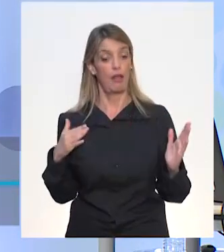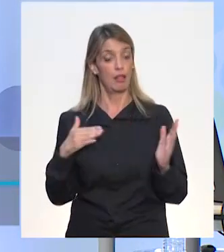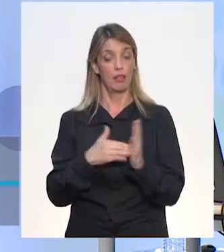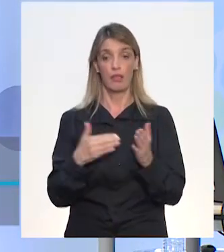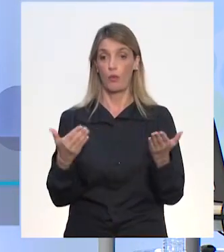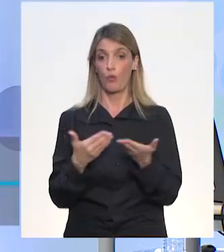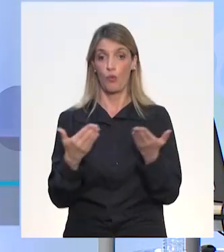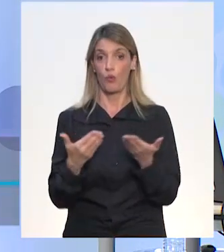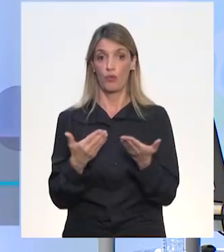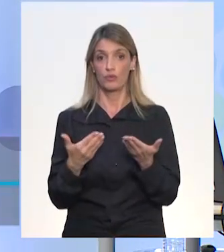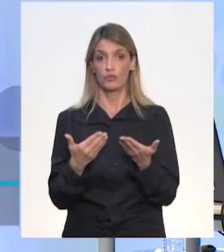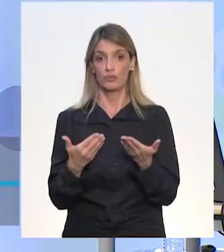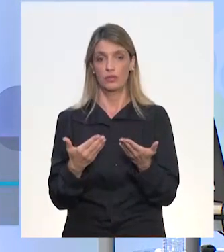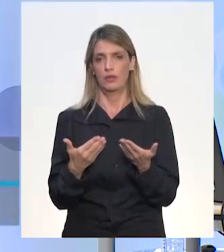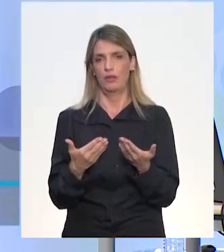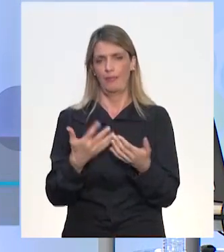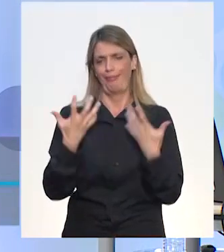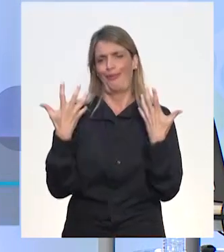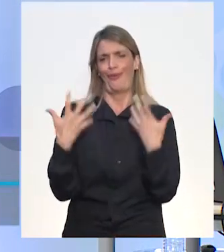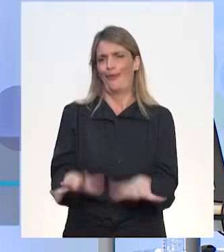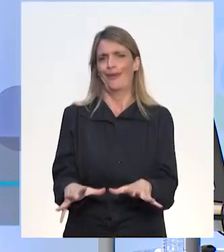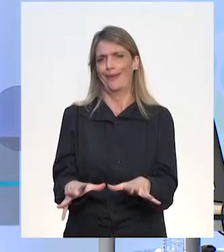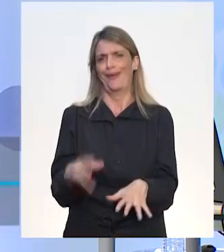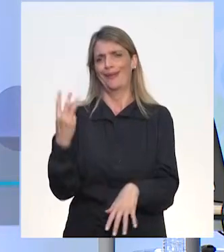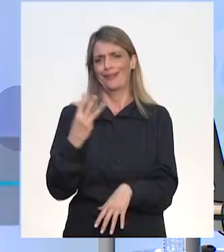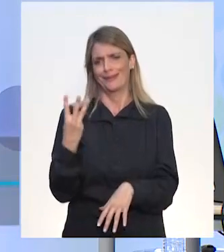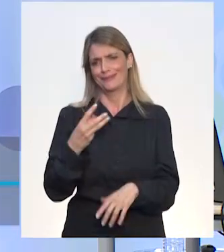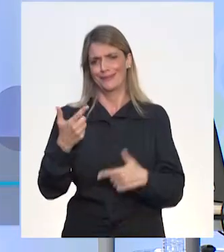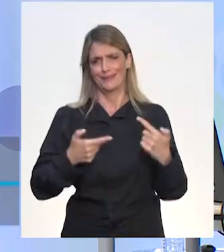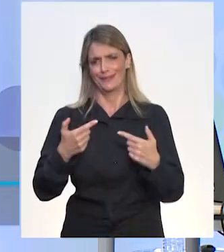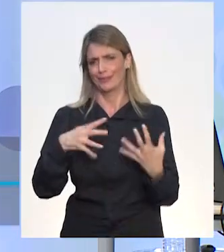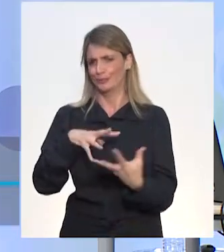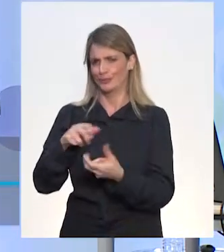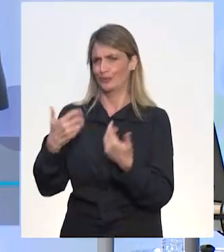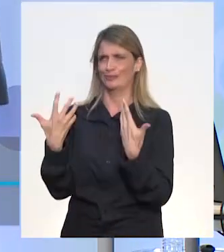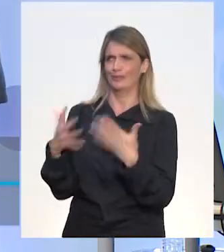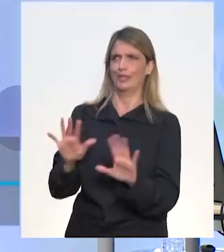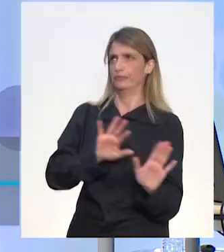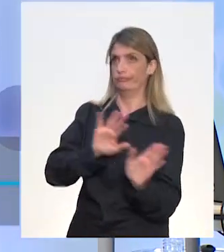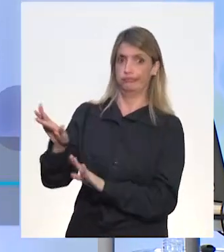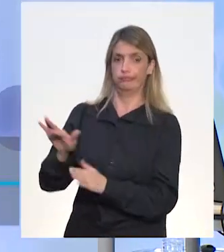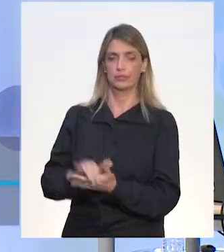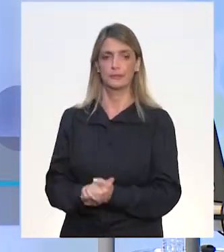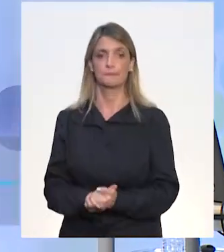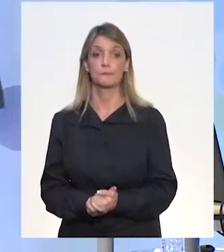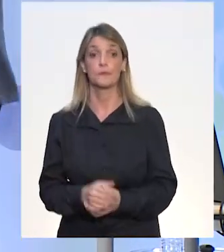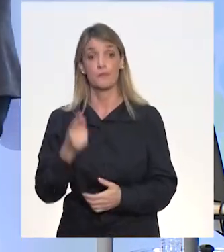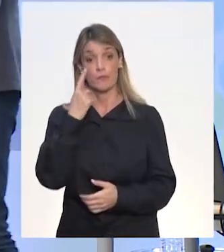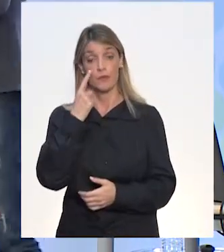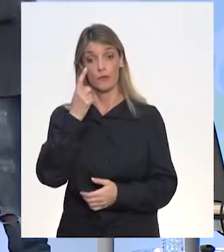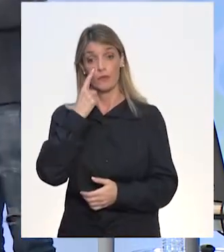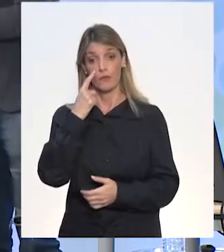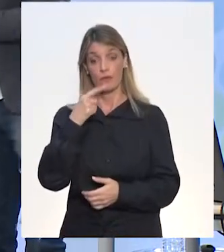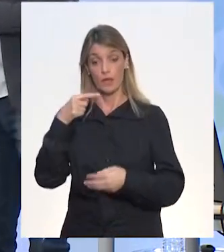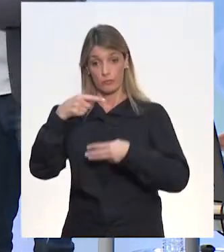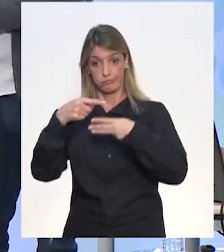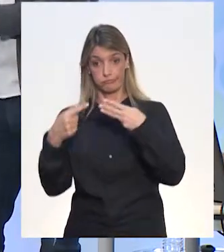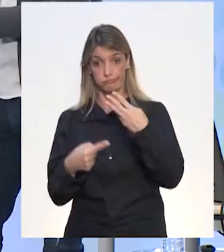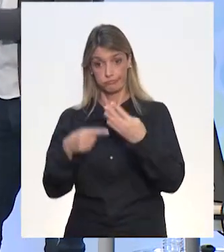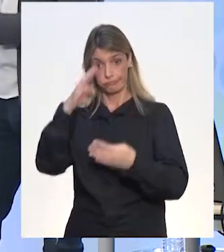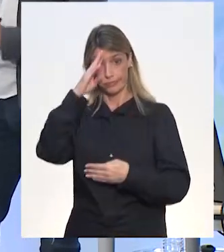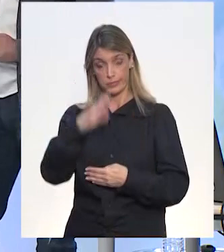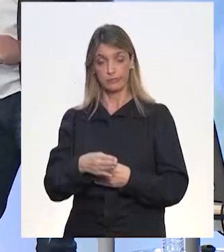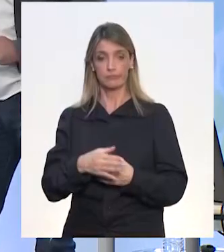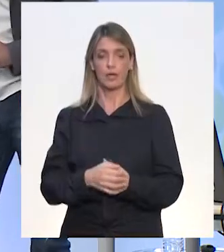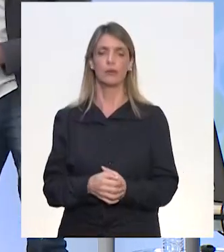tem intenção de promover uma terceira guerra mundial. Vamos ver aqui os principais motivos da